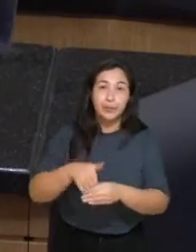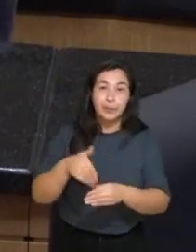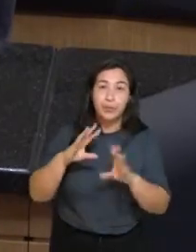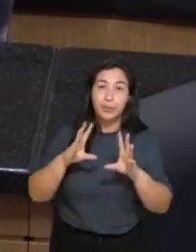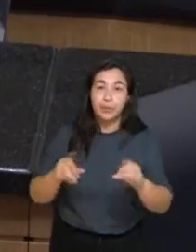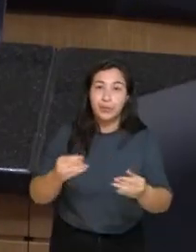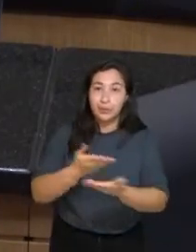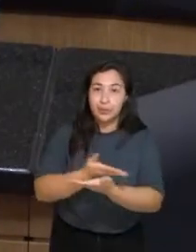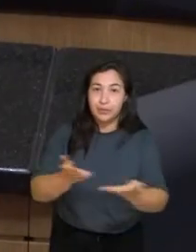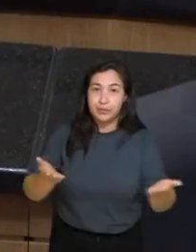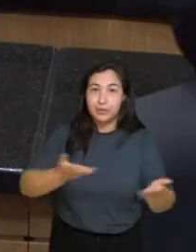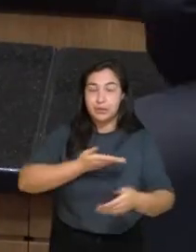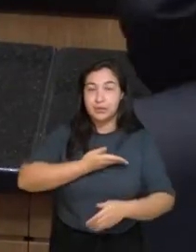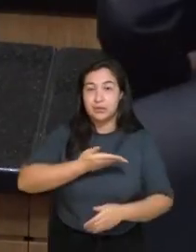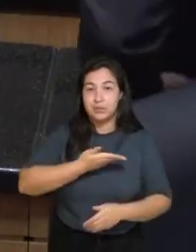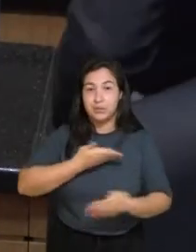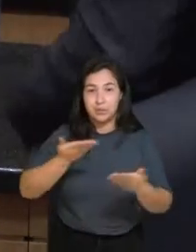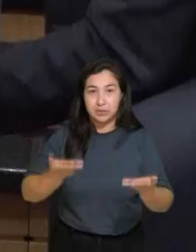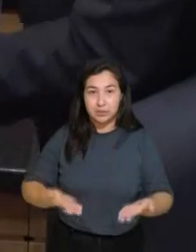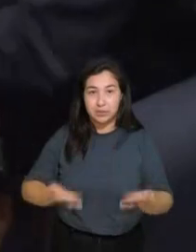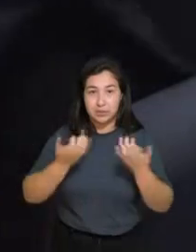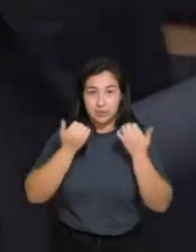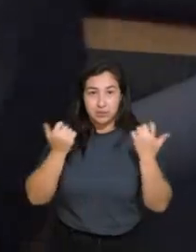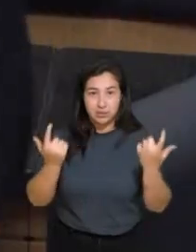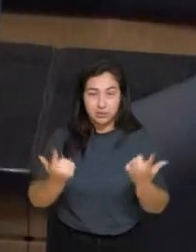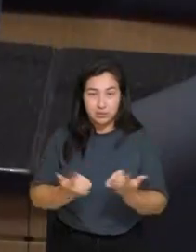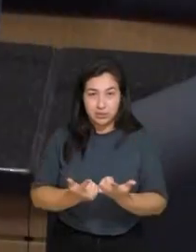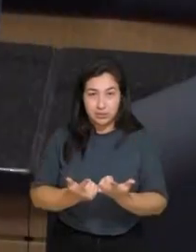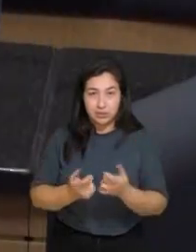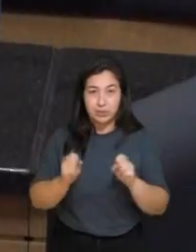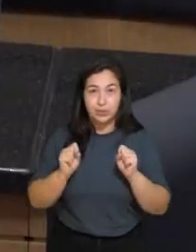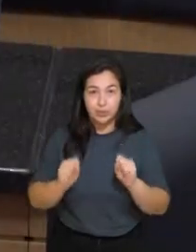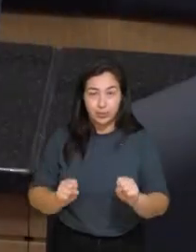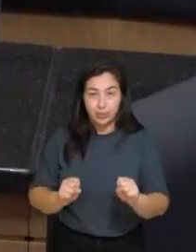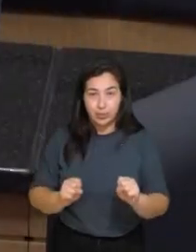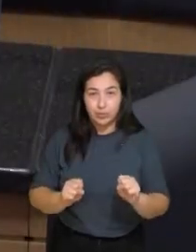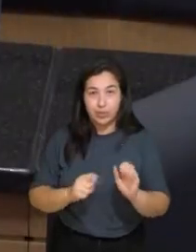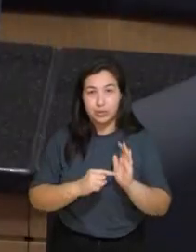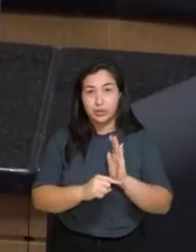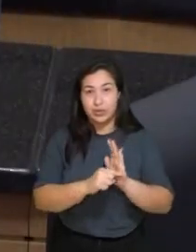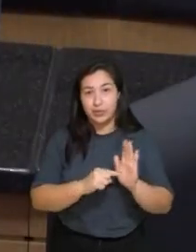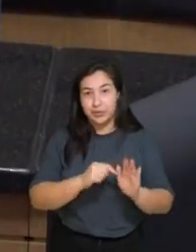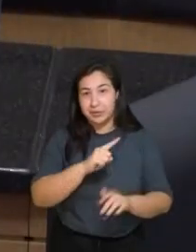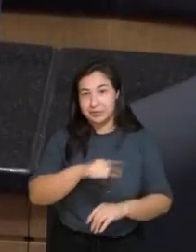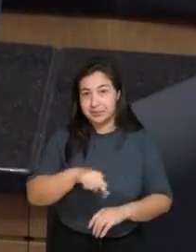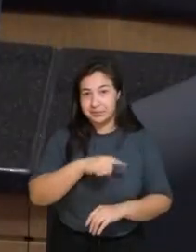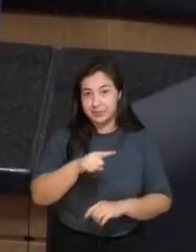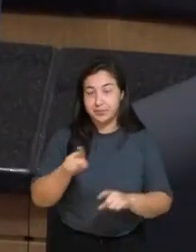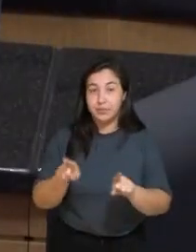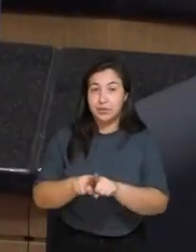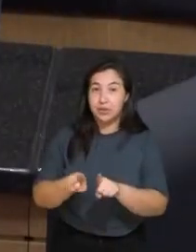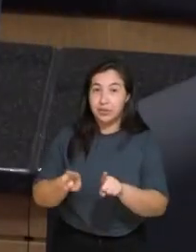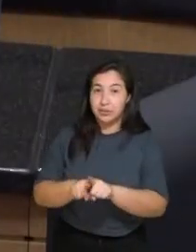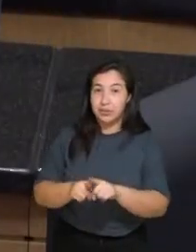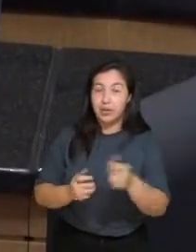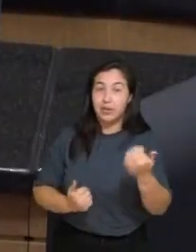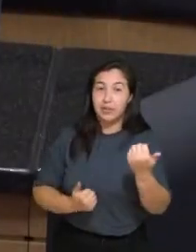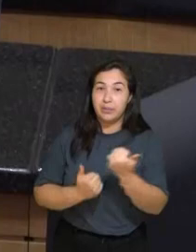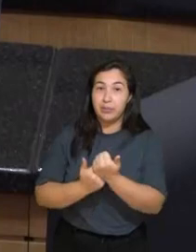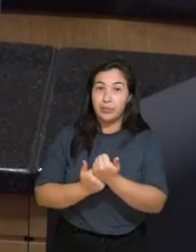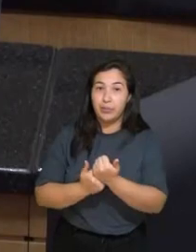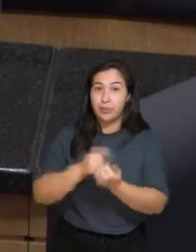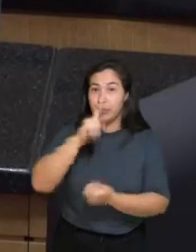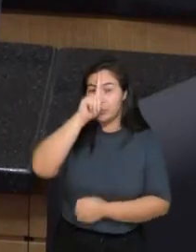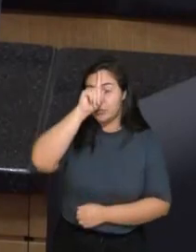os colegas deputados aqui, para que a gente possa derrubar esse veto e prestar aí um apoio aos